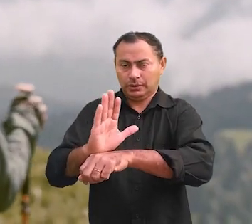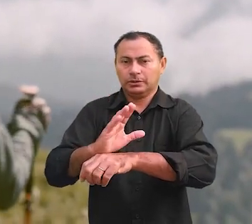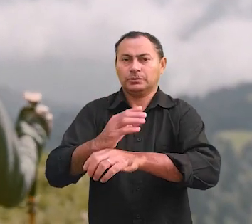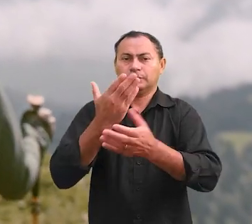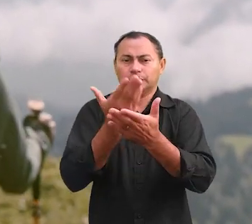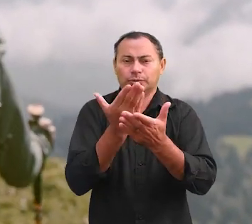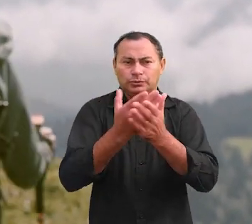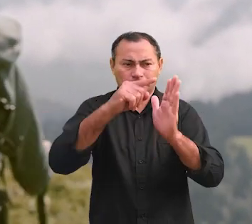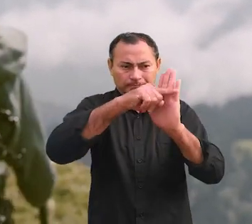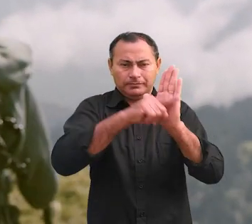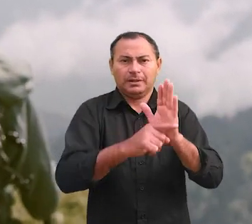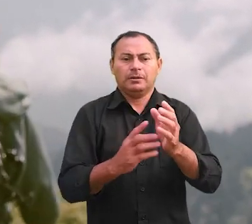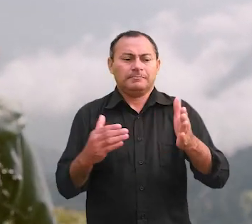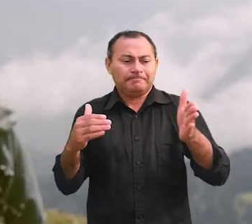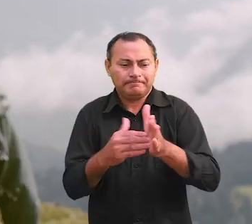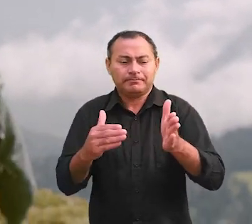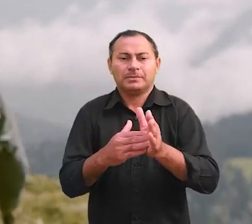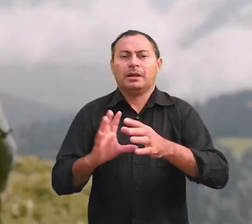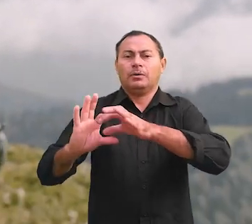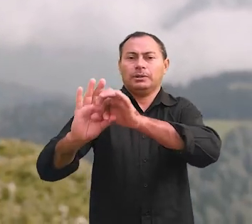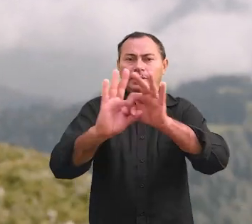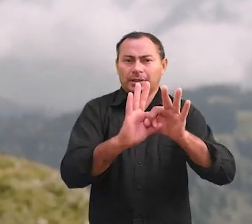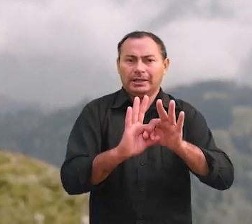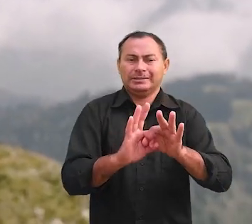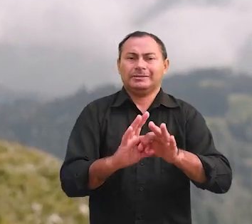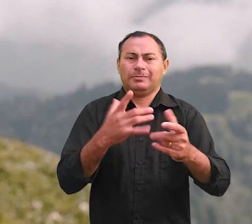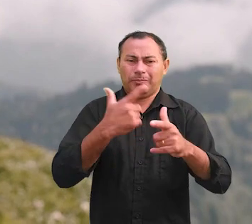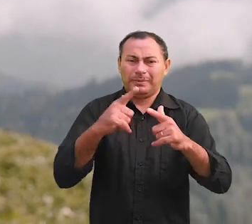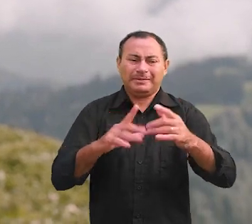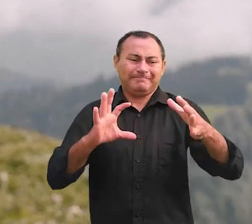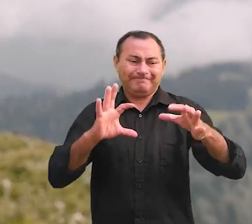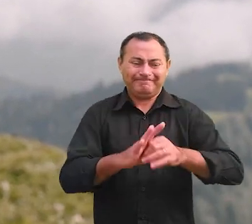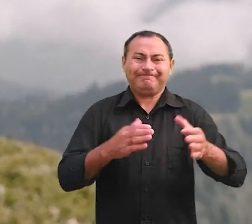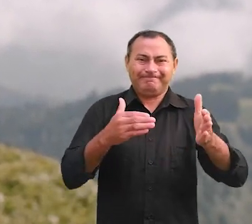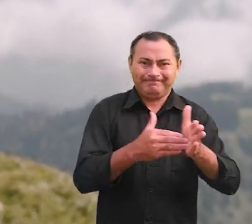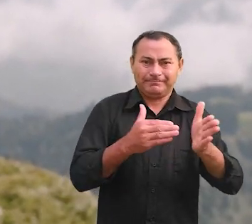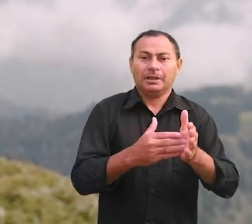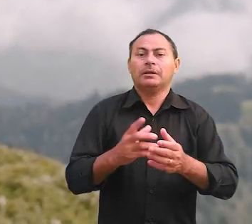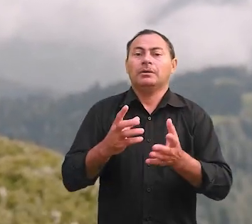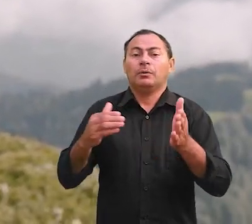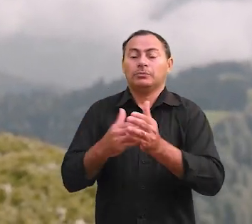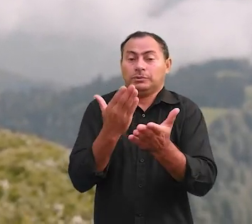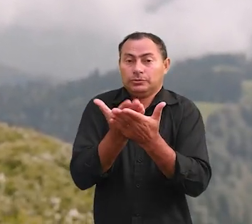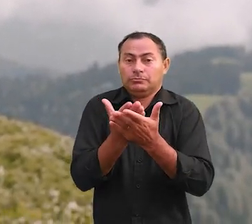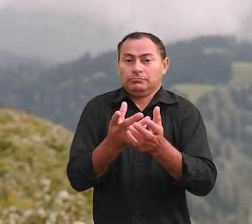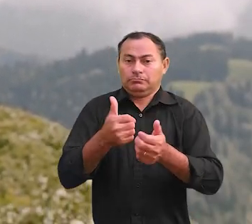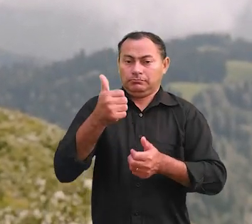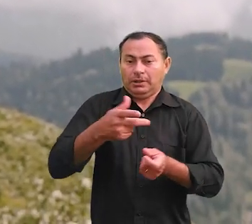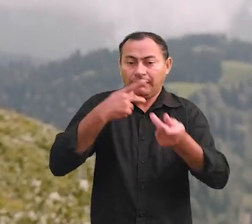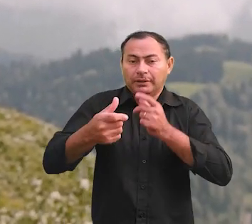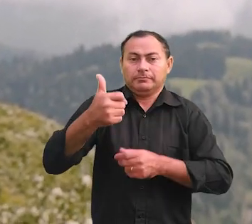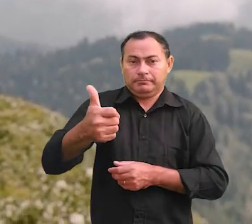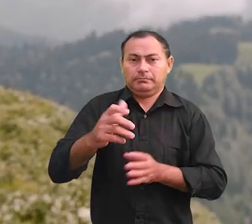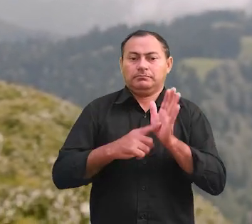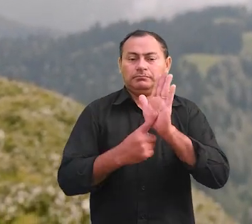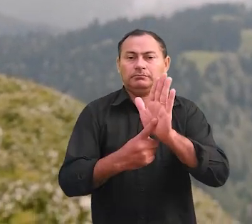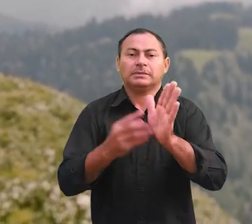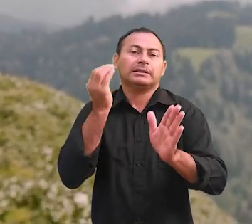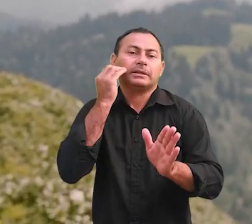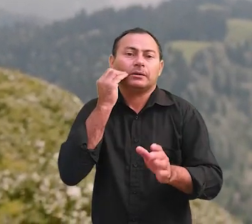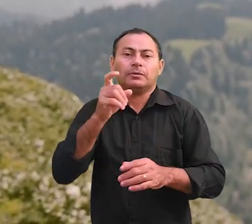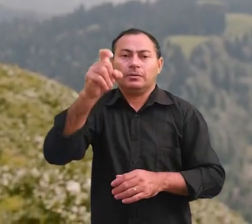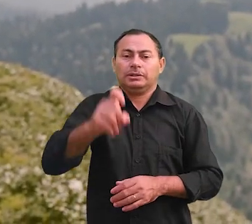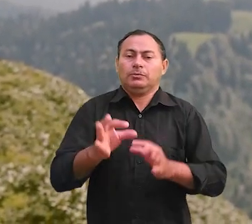gostaria de falar sobre os obstáculos que impedem a unidade durante todo o estudo temos procurado ser bem positivos e